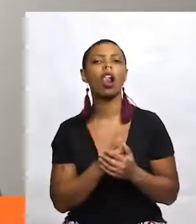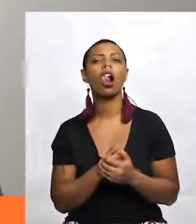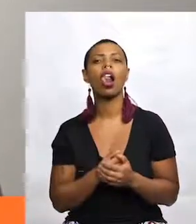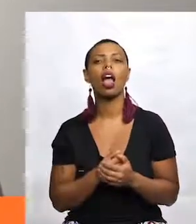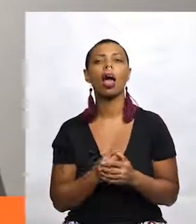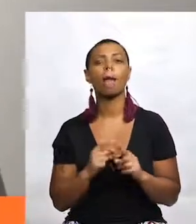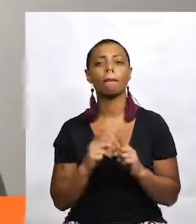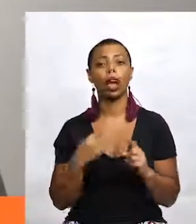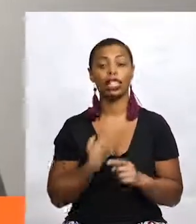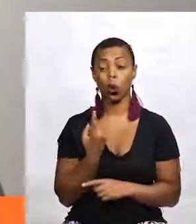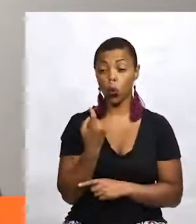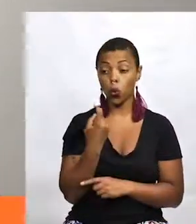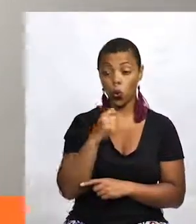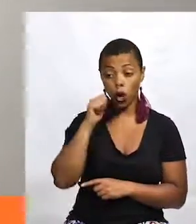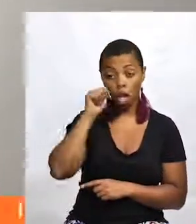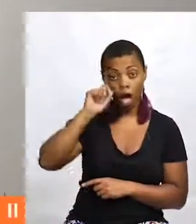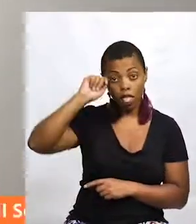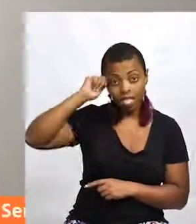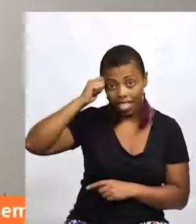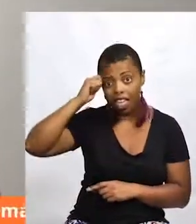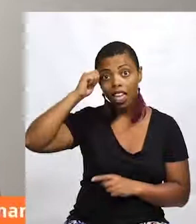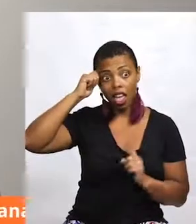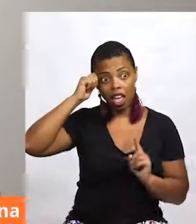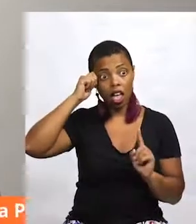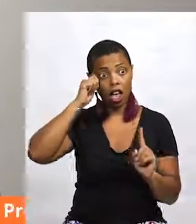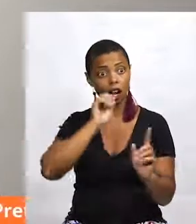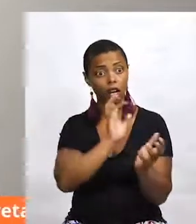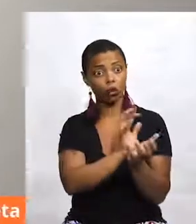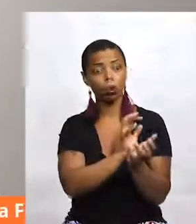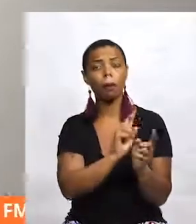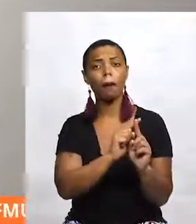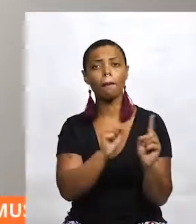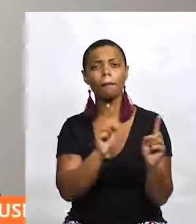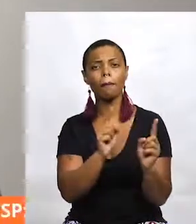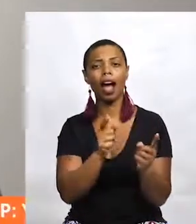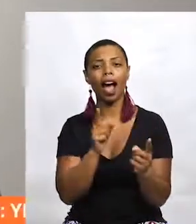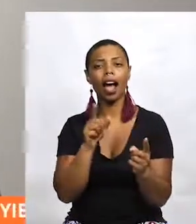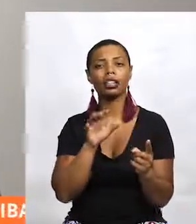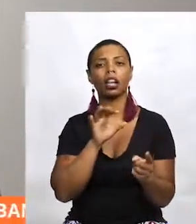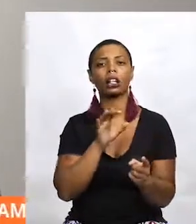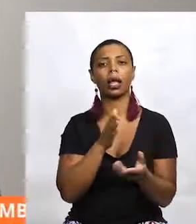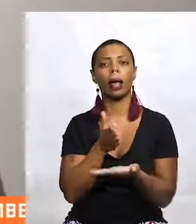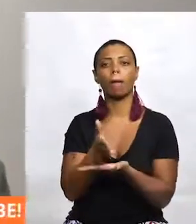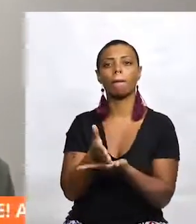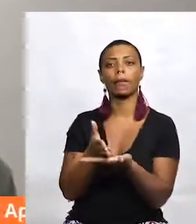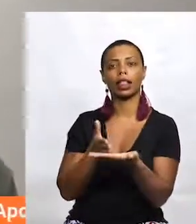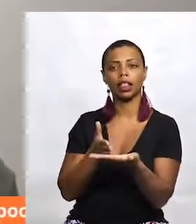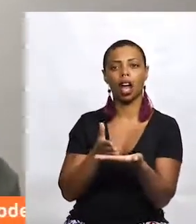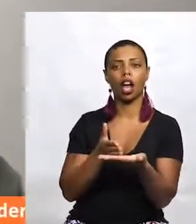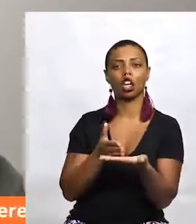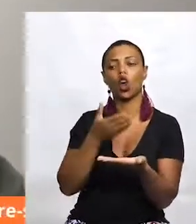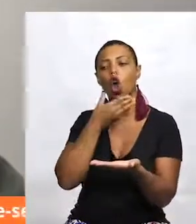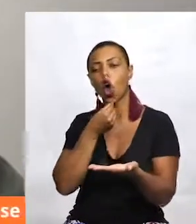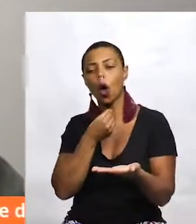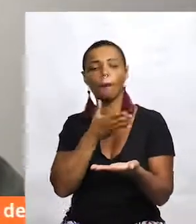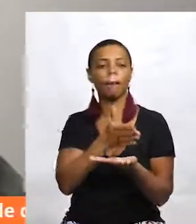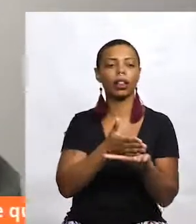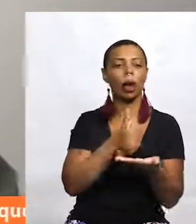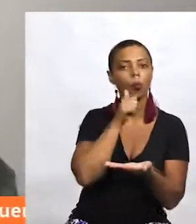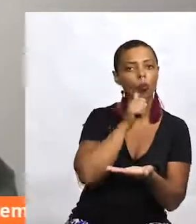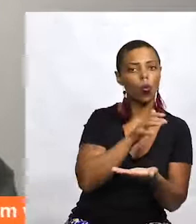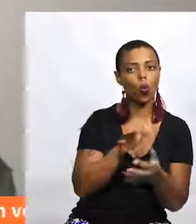eu sendo a única negra da turma, era metade, metade homens, metade mulheres, porque